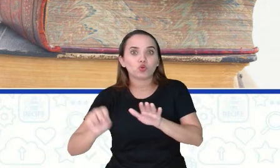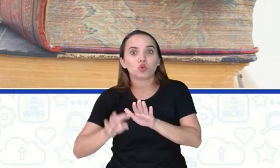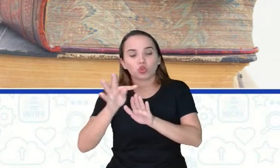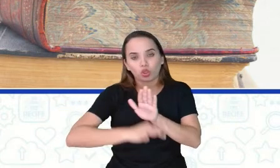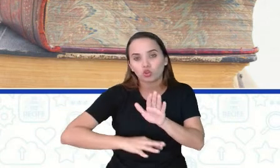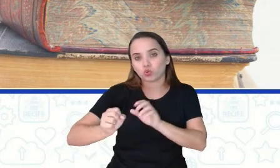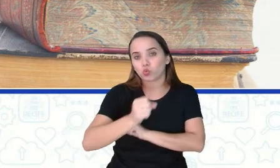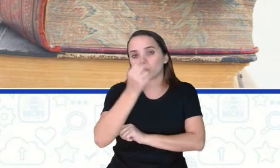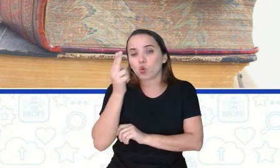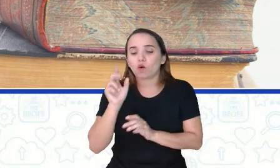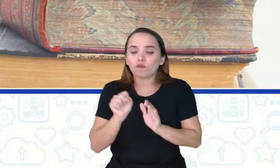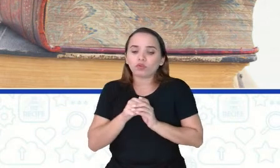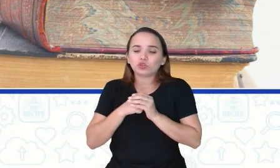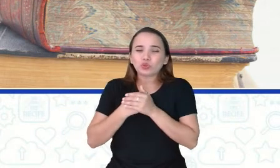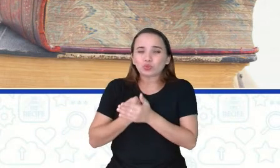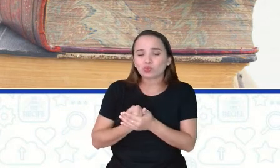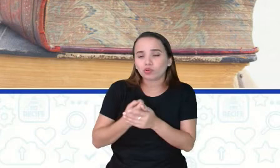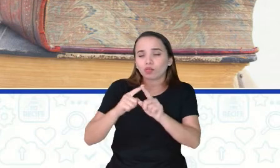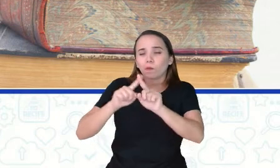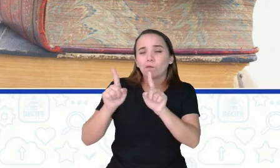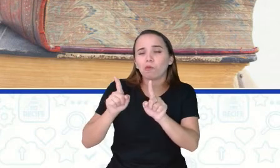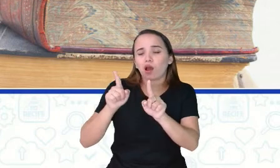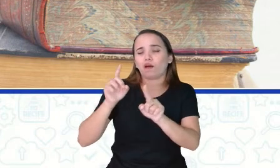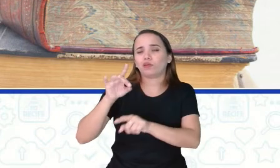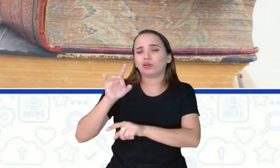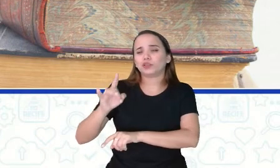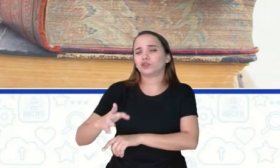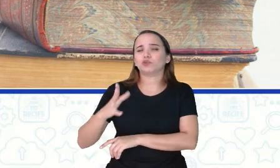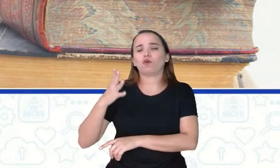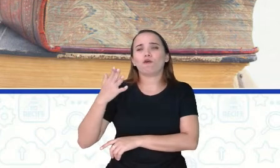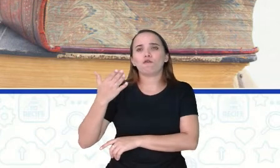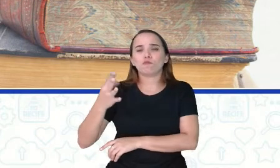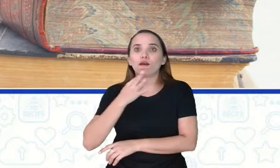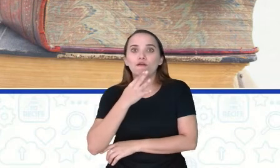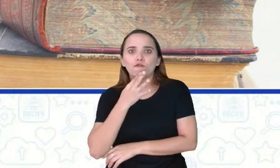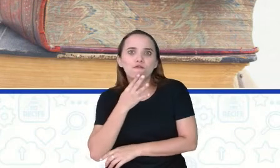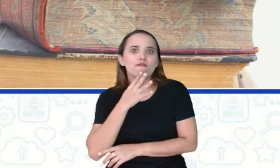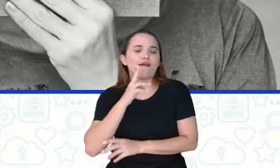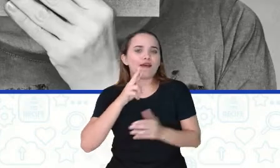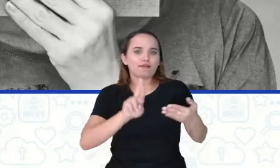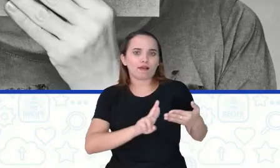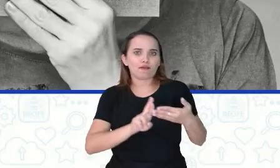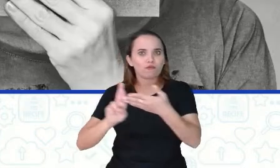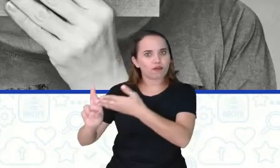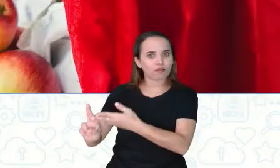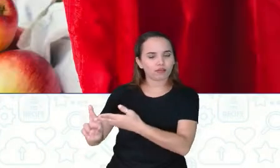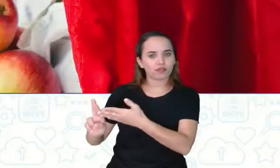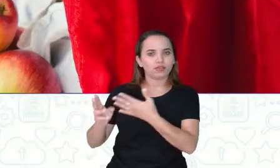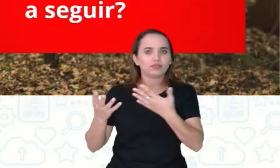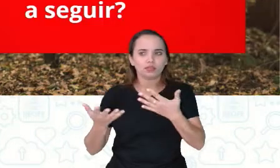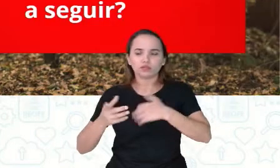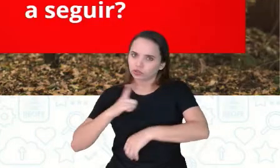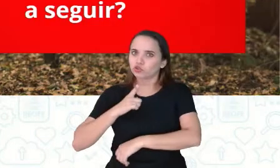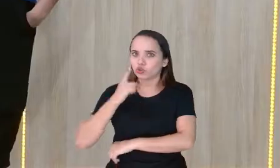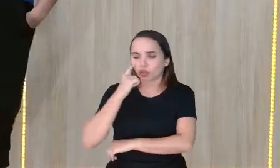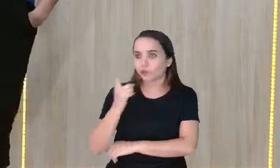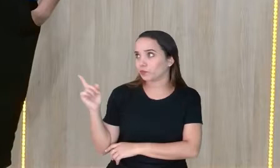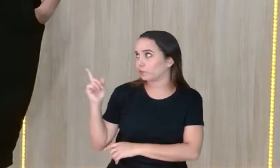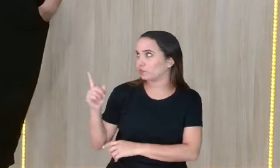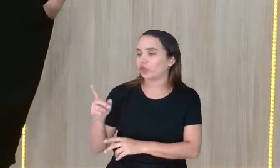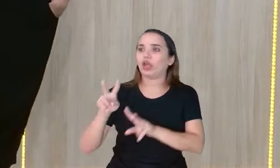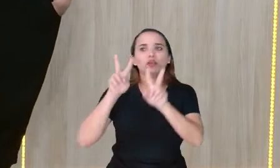sendo identificada somente por quem já conhece a referência. Então, assim, claro que aqui a gente tem como se trata de um